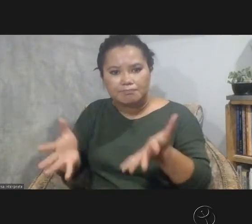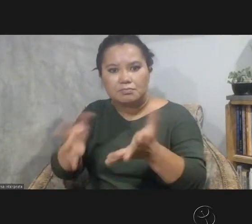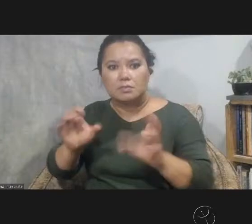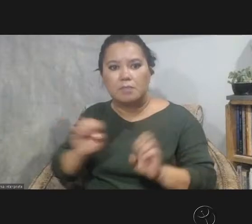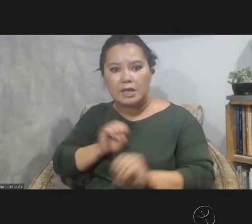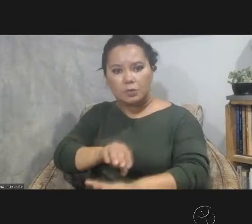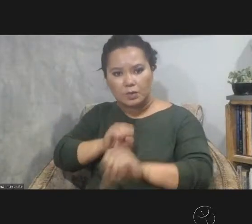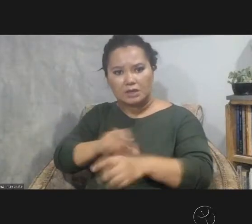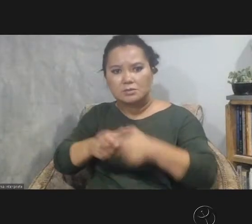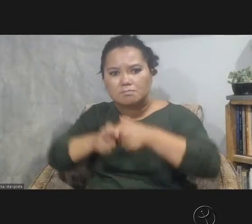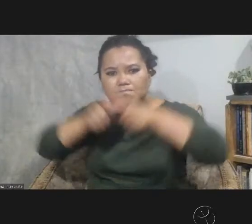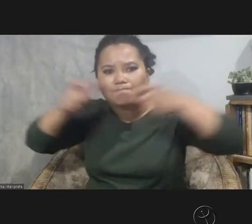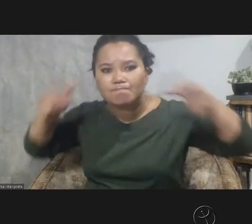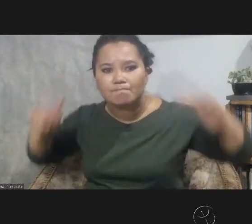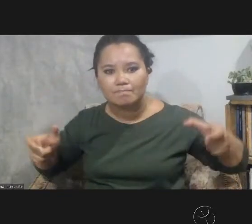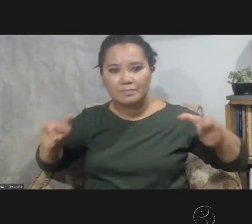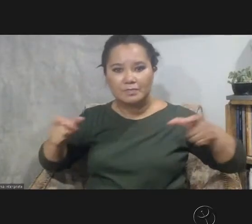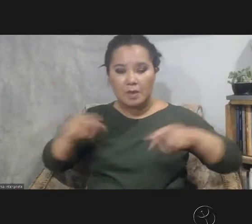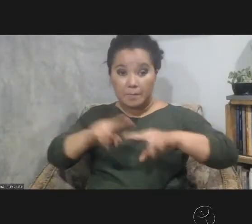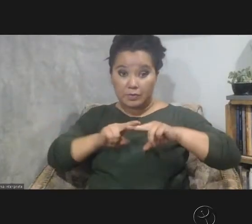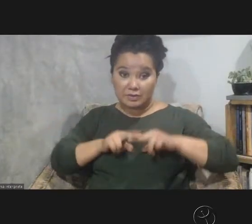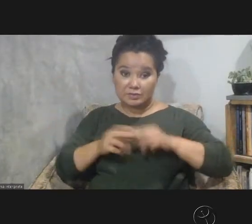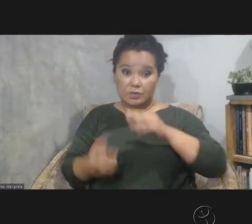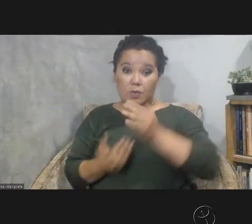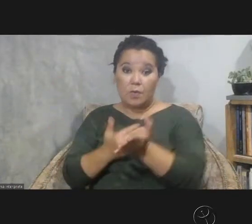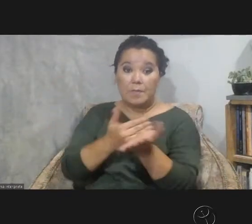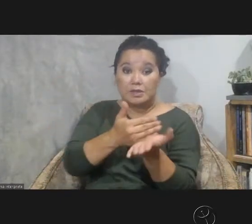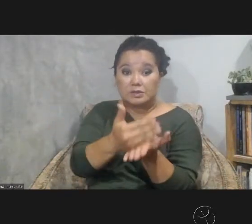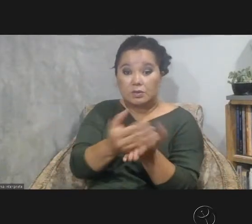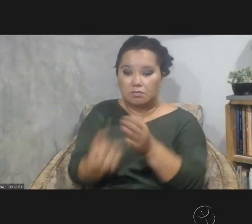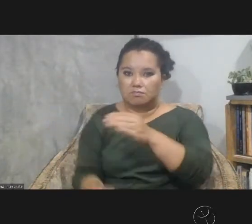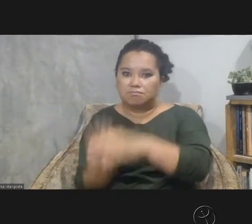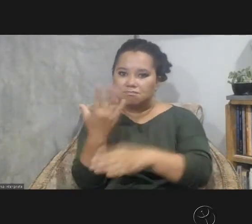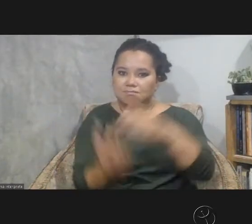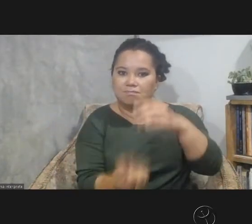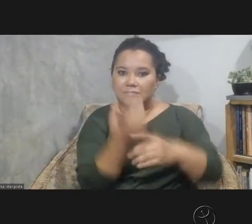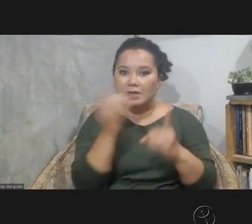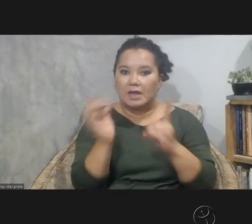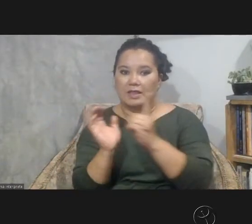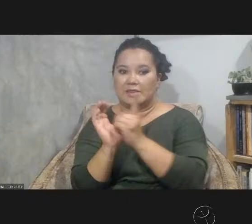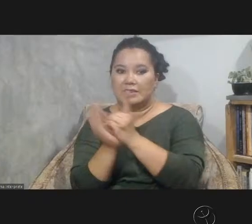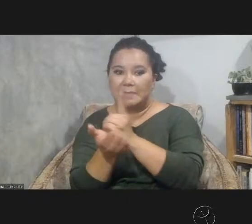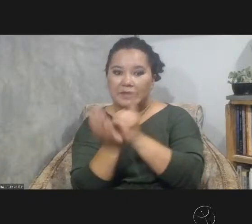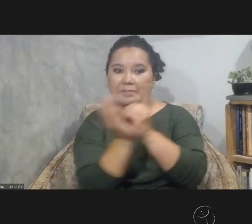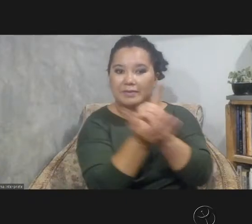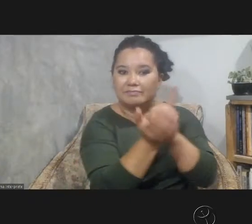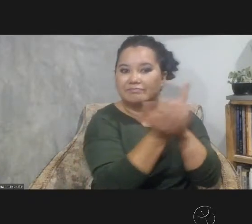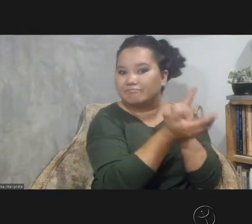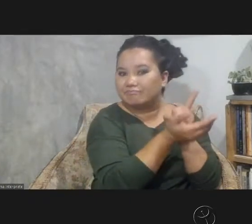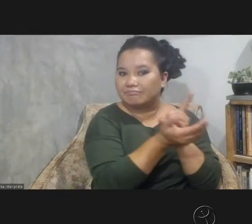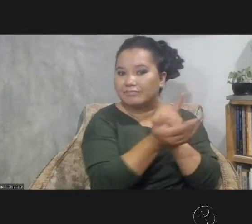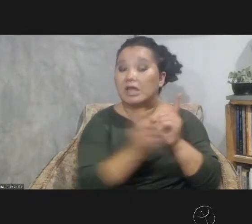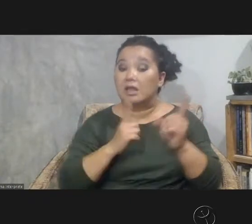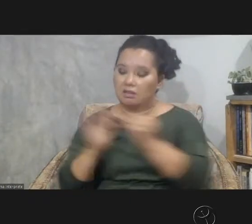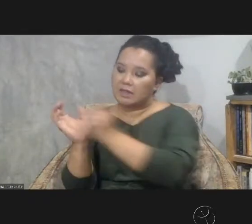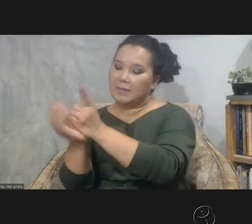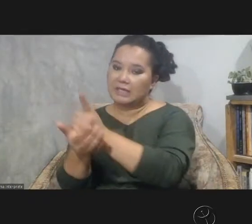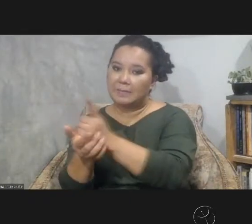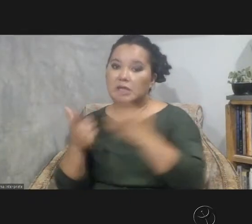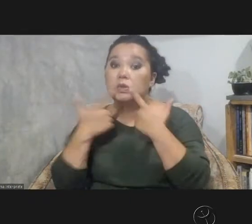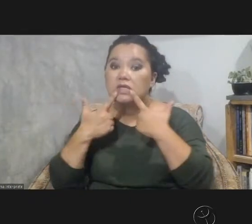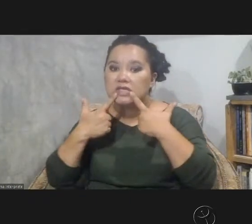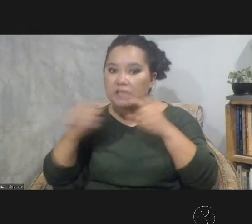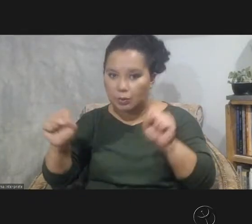Os novos departamentos surgiram, departamento de linguística, o meu departamento, de filosofia também o